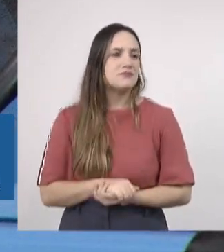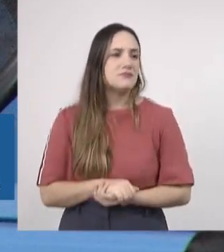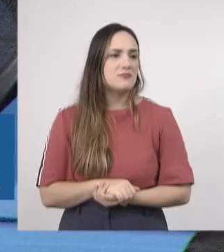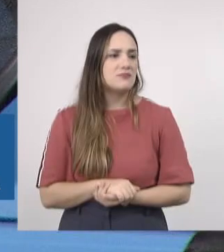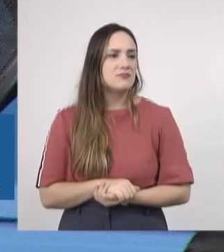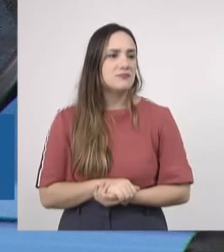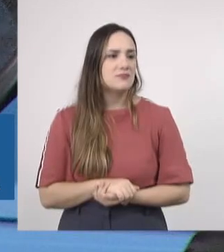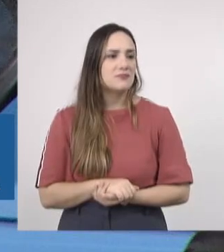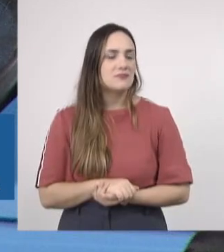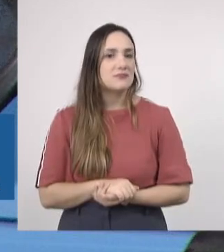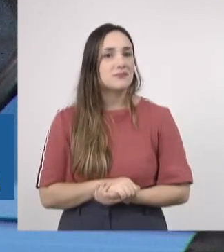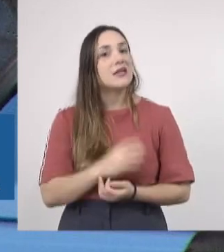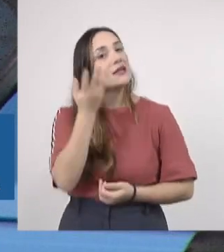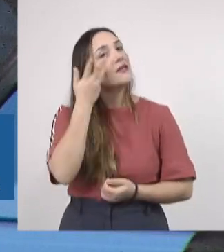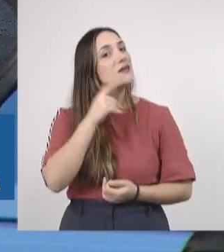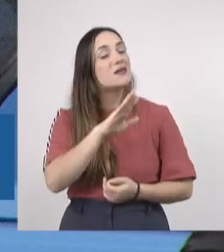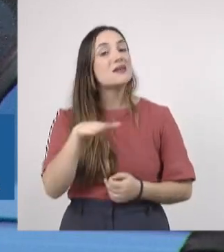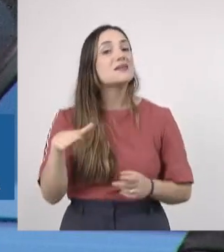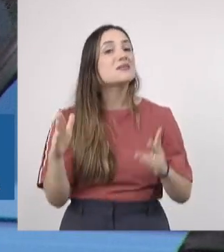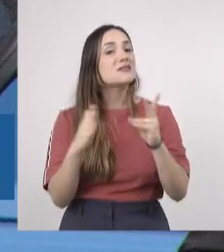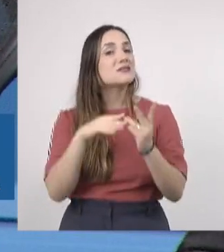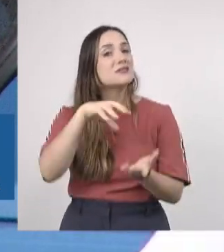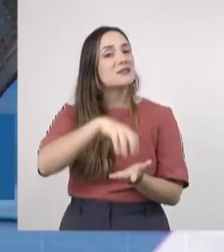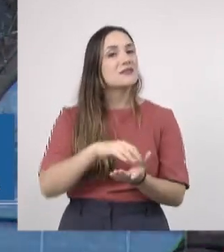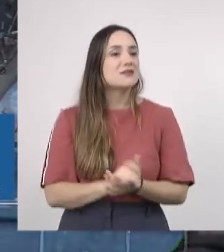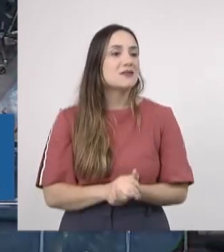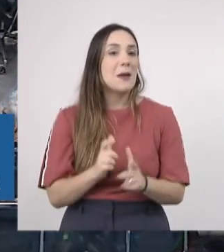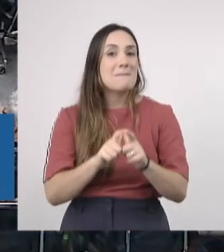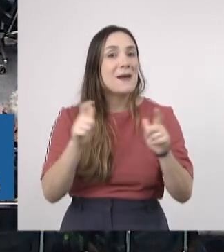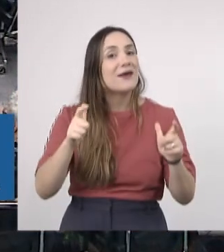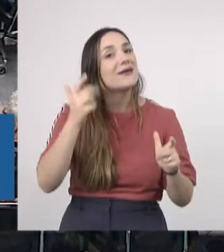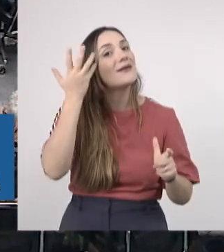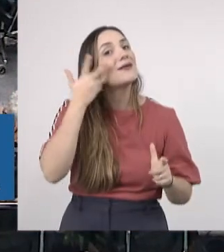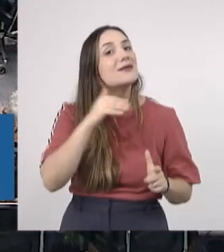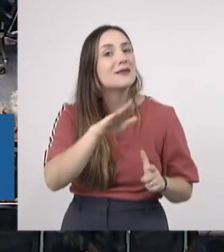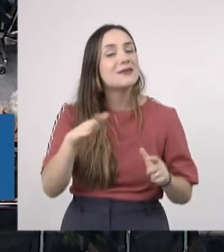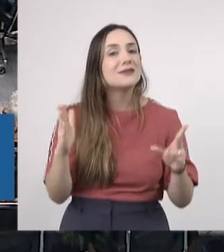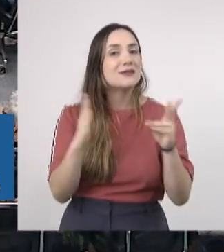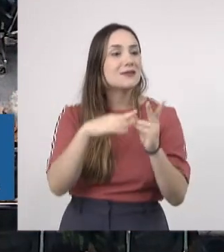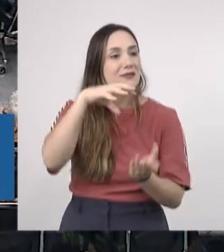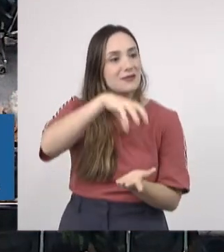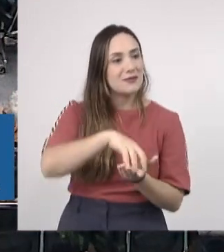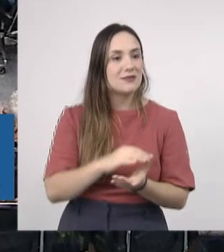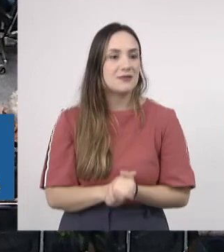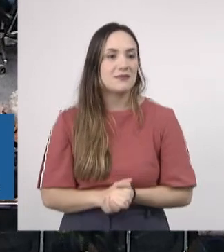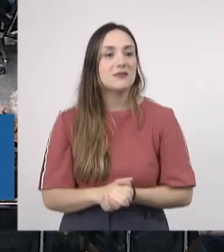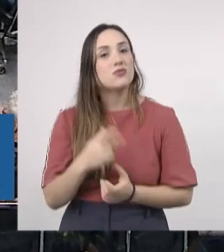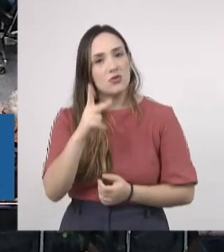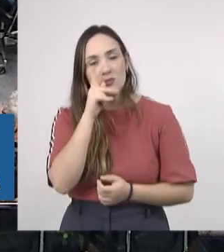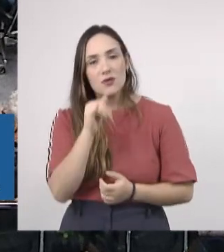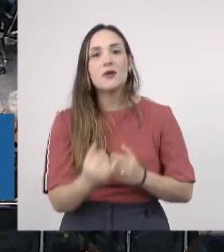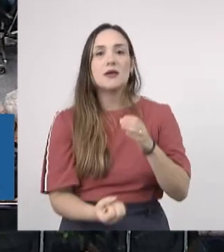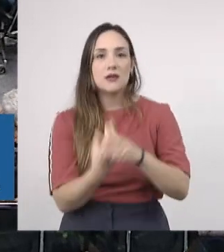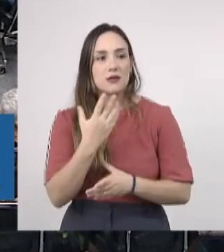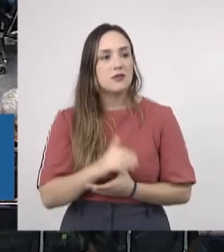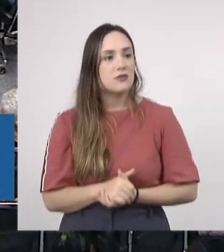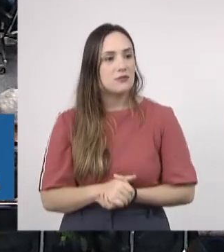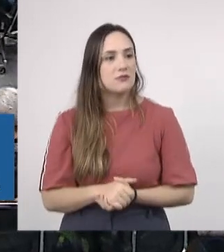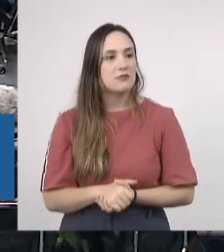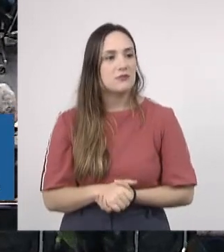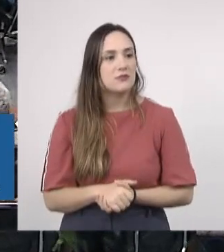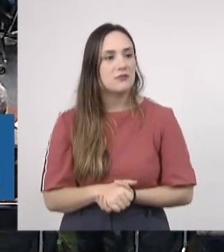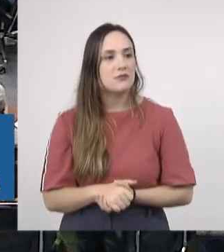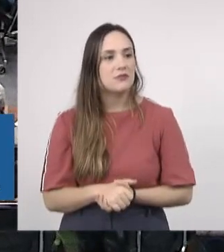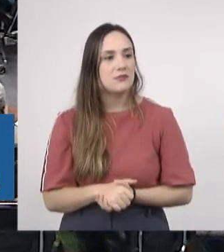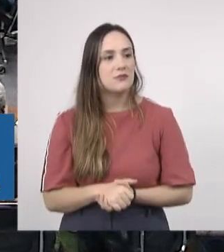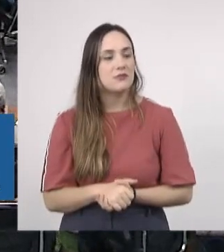sobre as crianças indígenas. A grande maioria das meninas que estão lá no lar, que o vosso pai fundou e